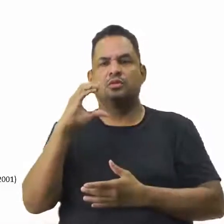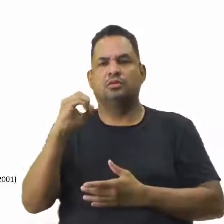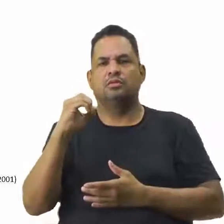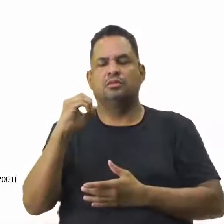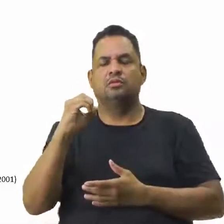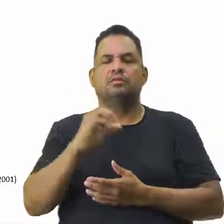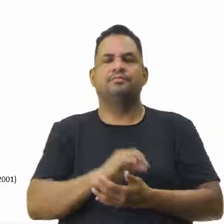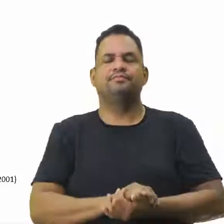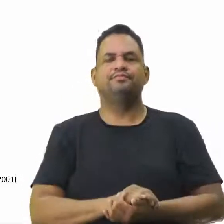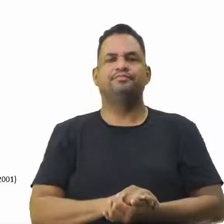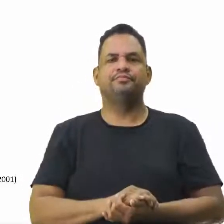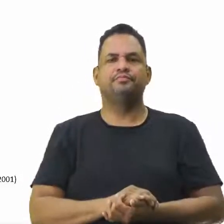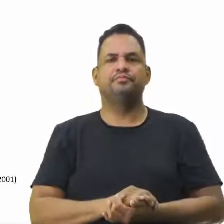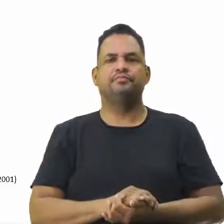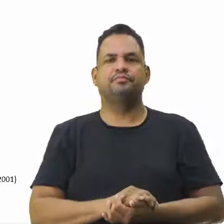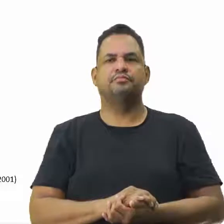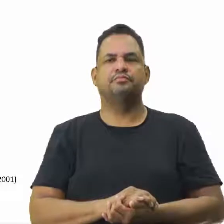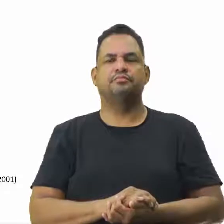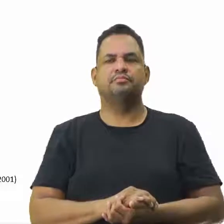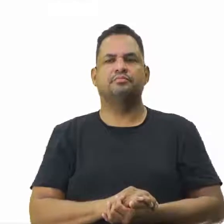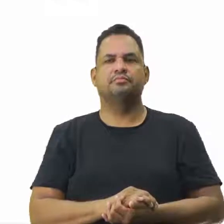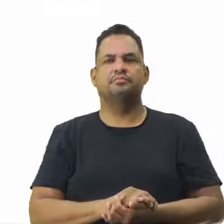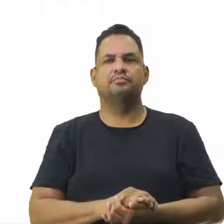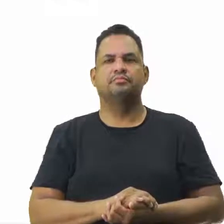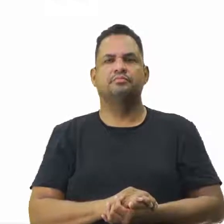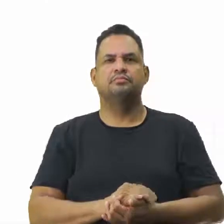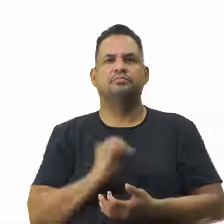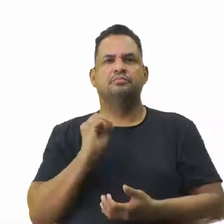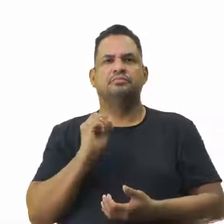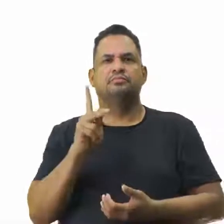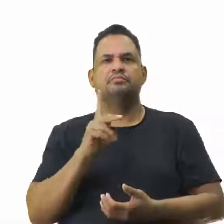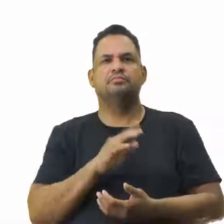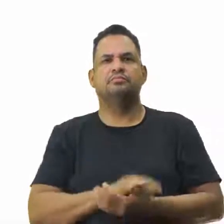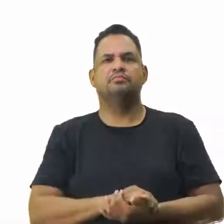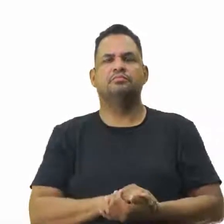Anos 80. Ok?